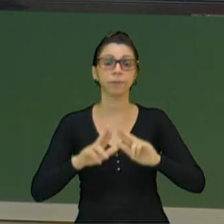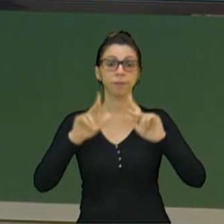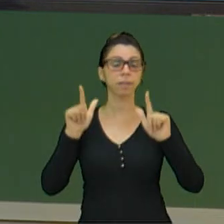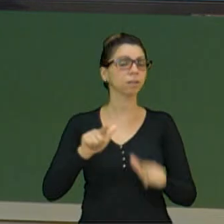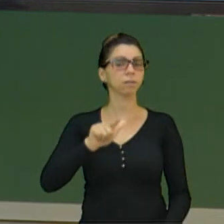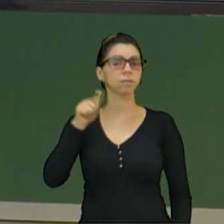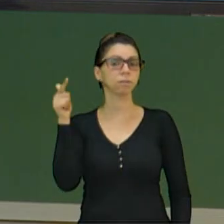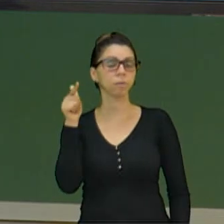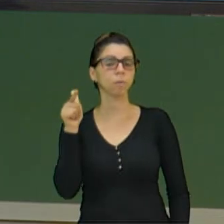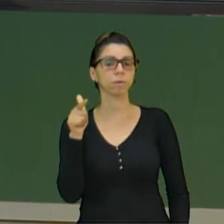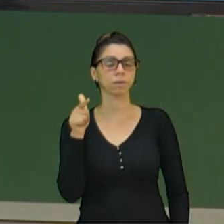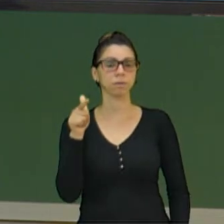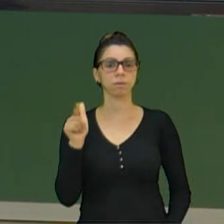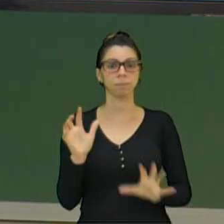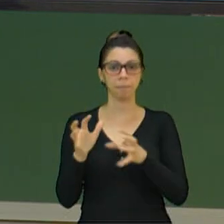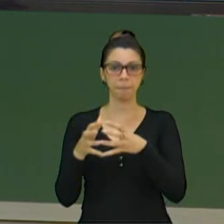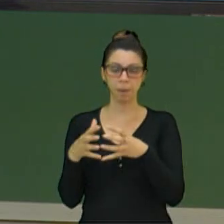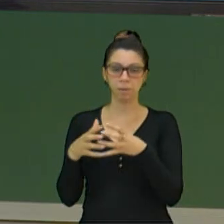folhas não verdadeiras.